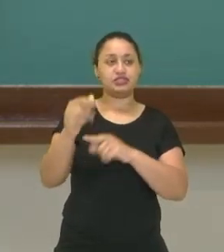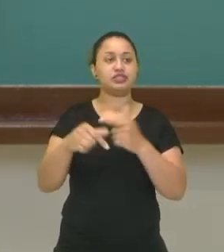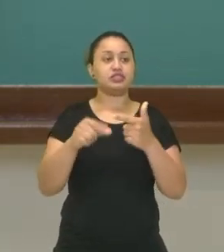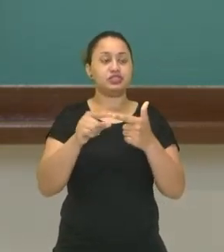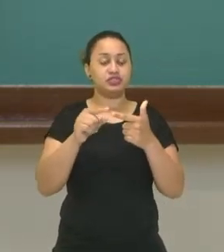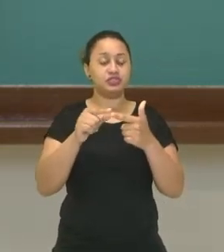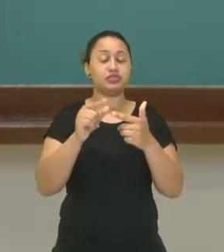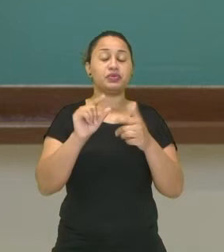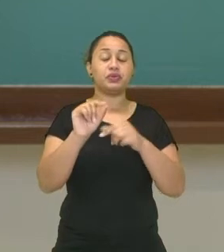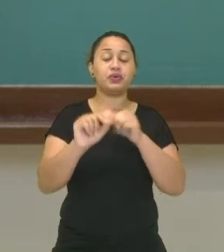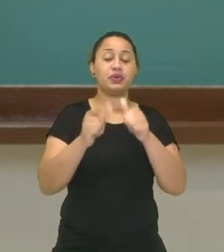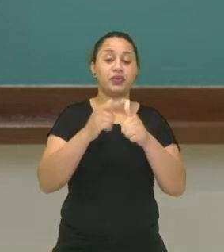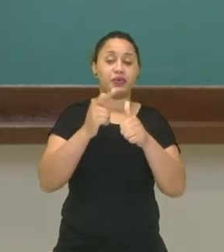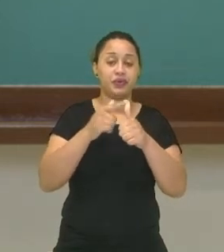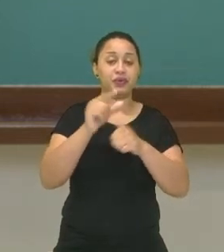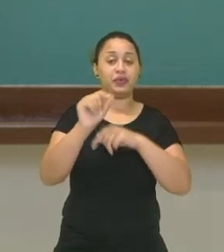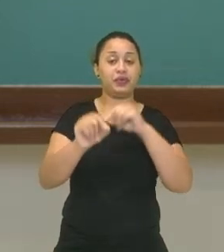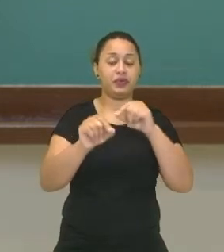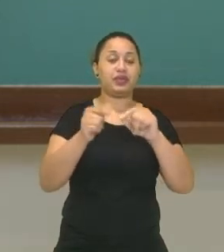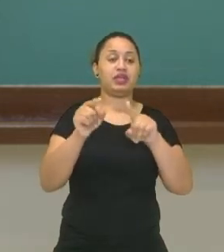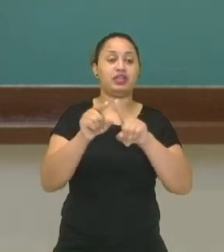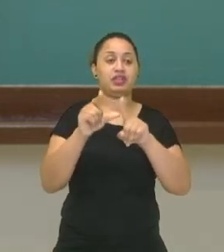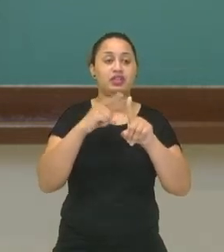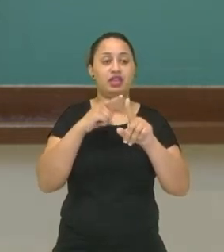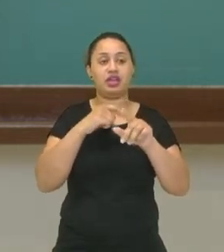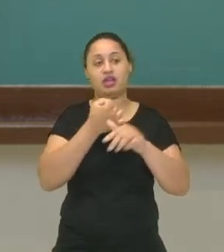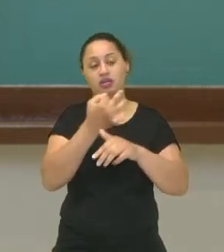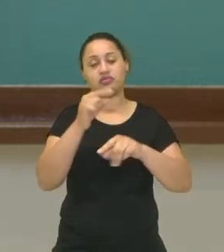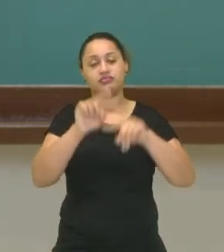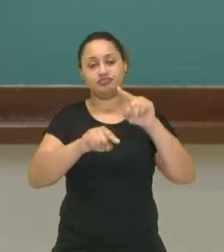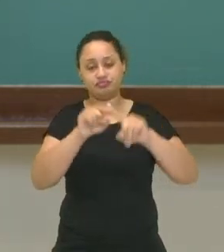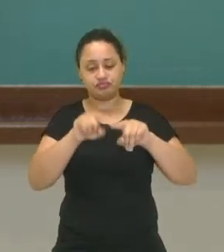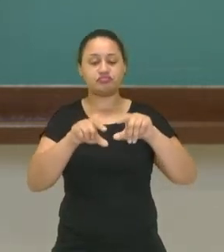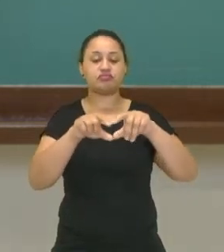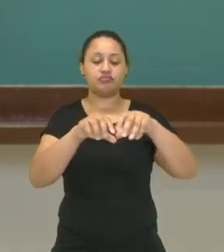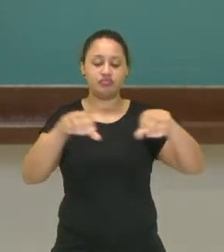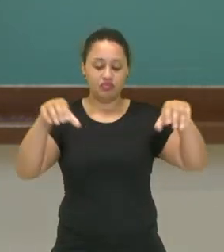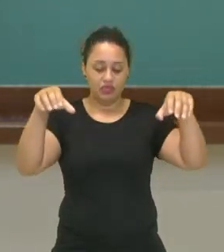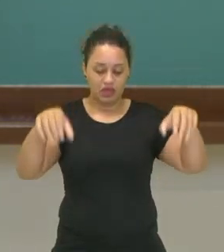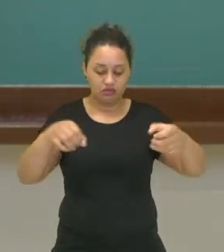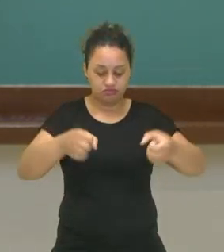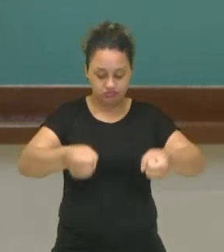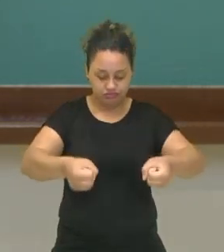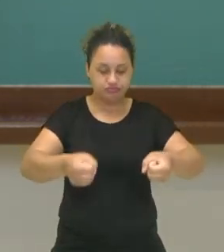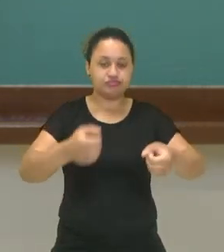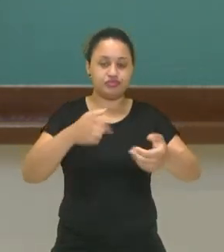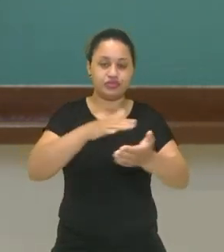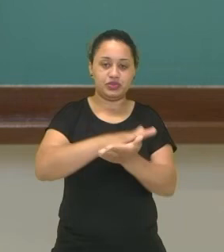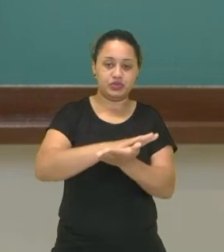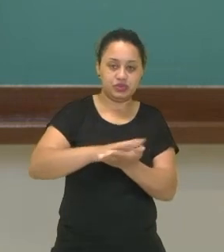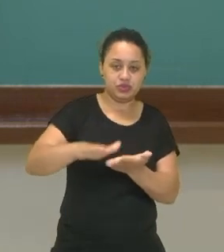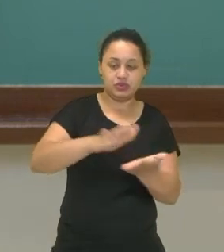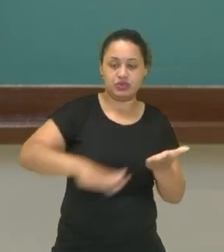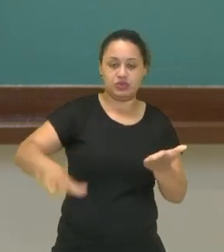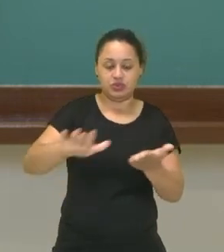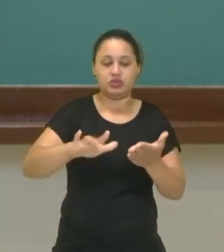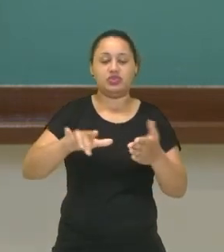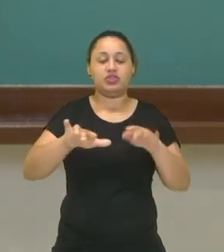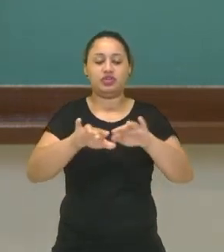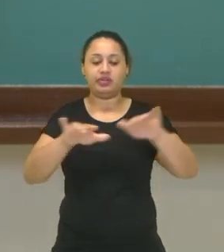são divididas em aparelhos. Podemos citar os aparelho de solo,